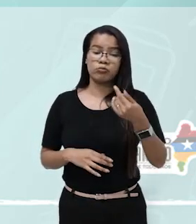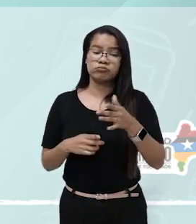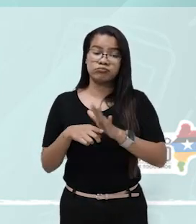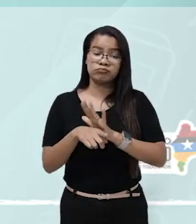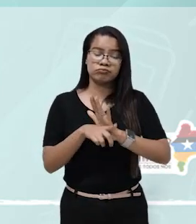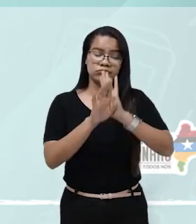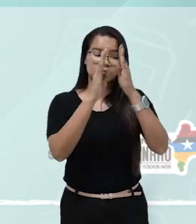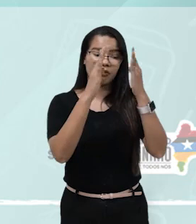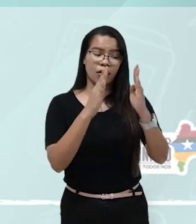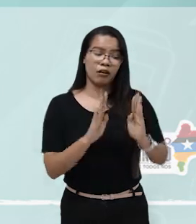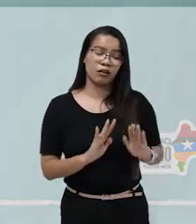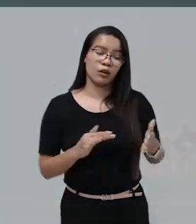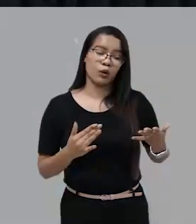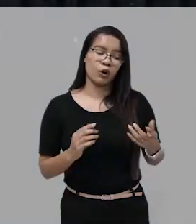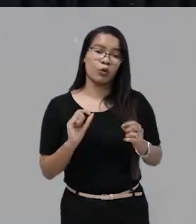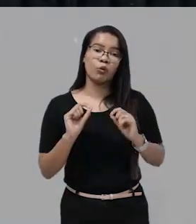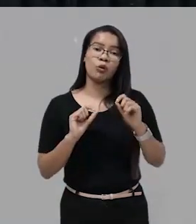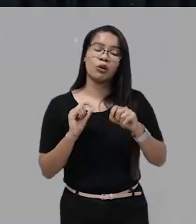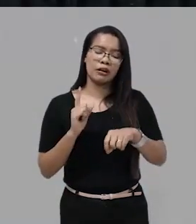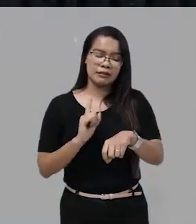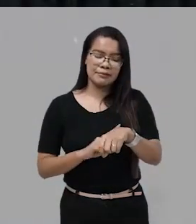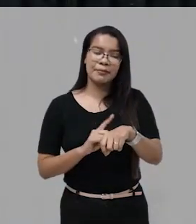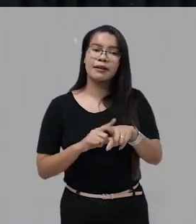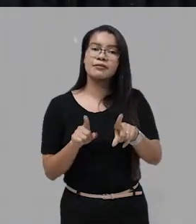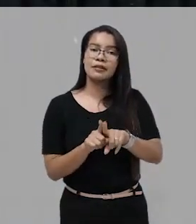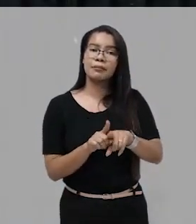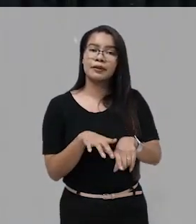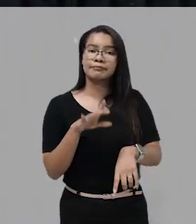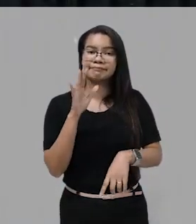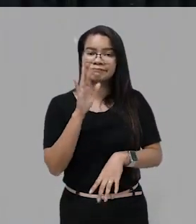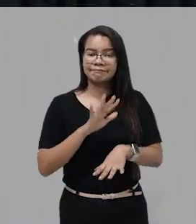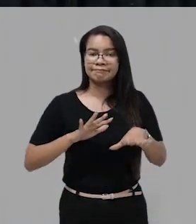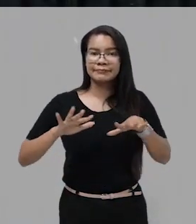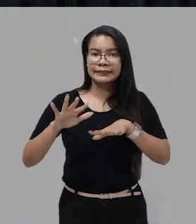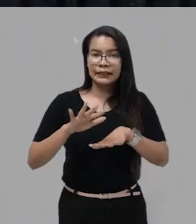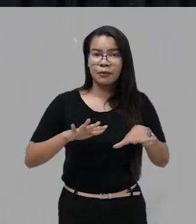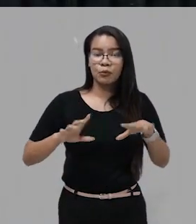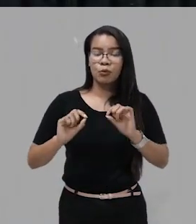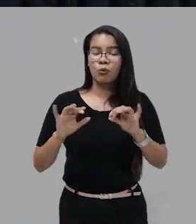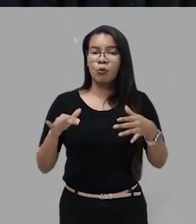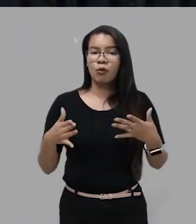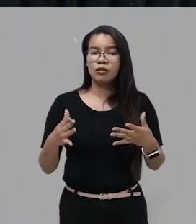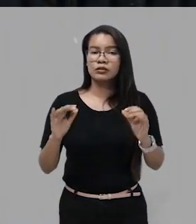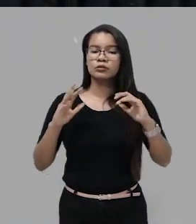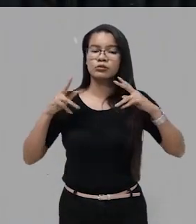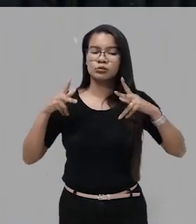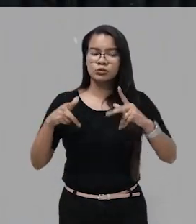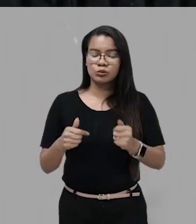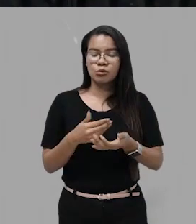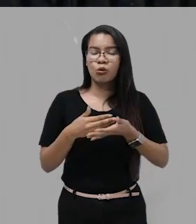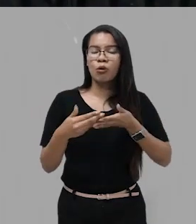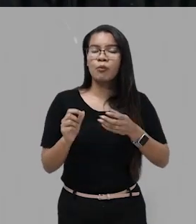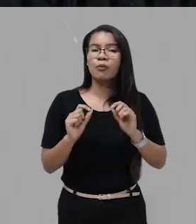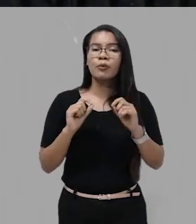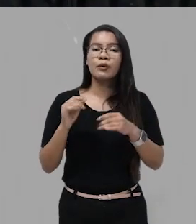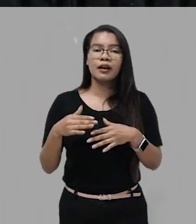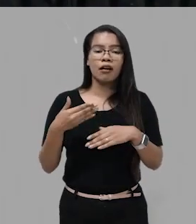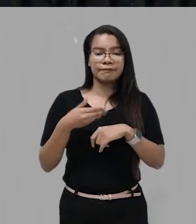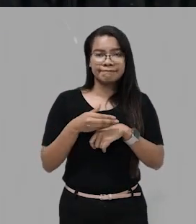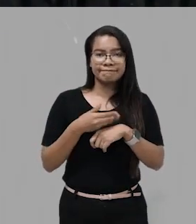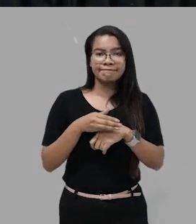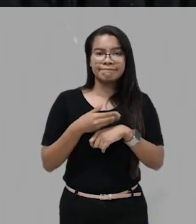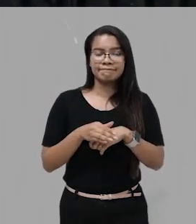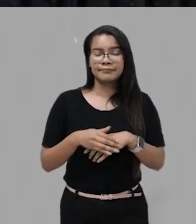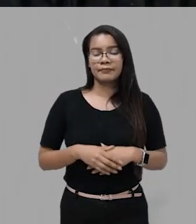análise. Espaço e tempo. O tempo que essa bola quica no chão e que vai chegar para ele. Então, tudo isso ele começa o quê? A